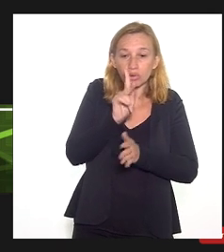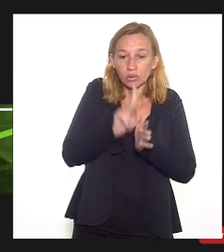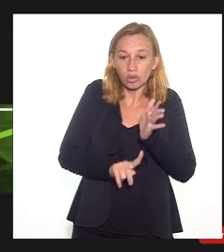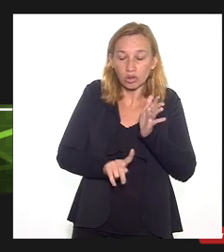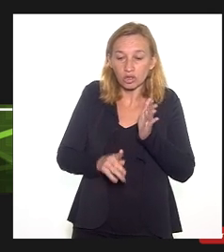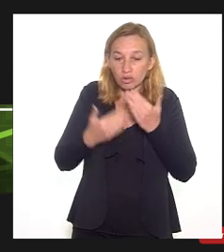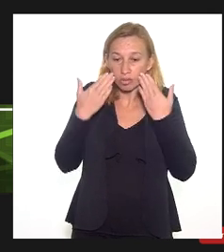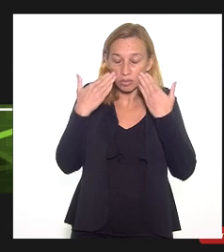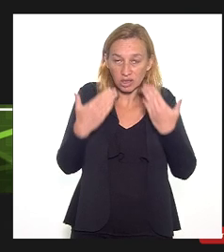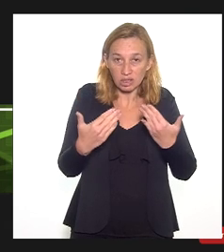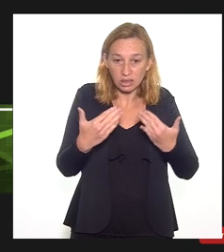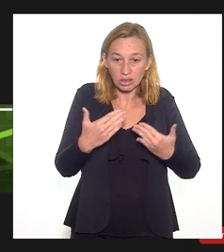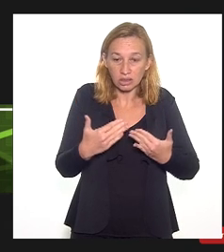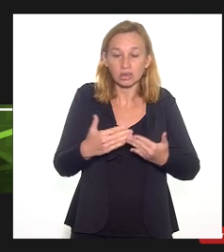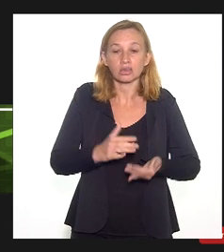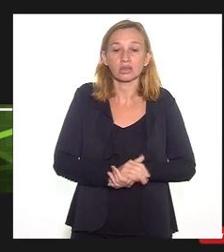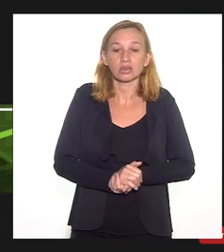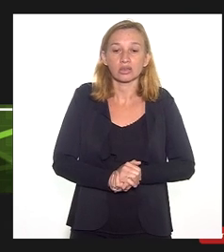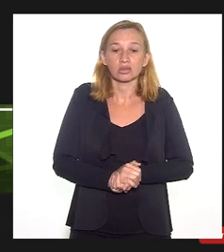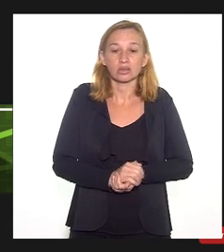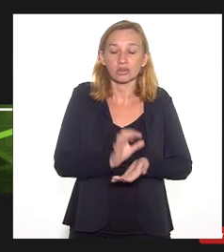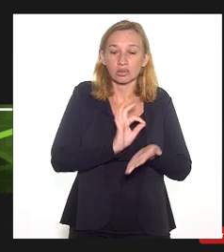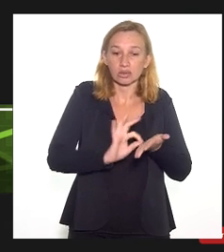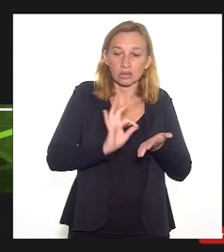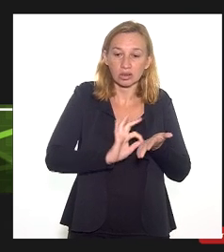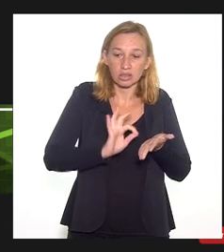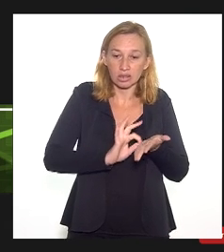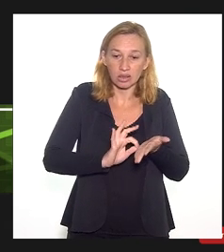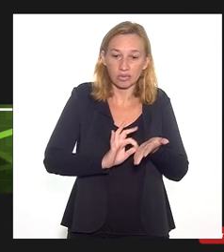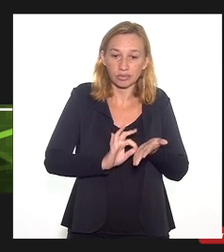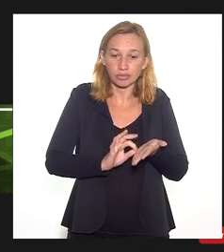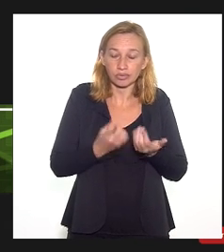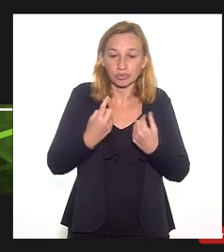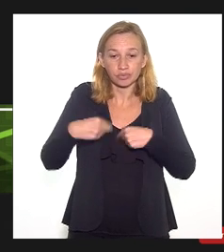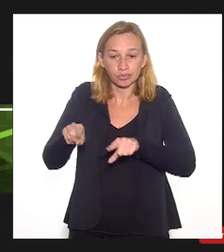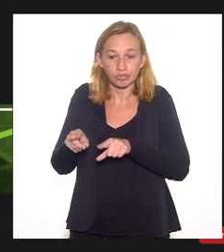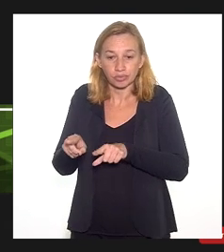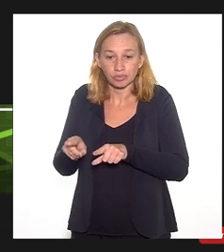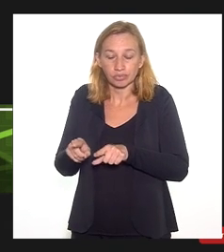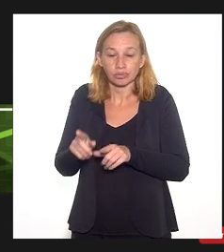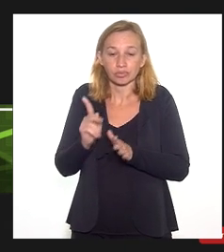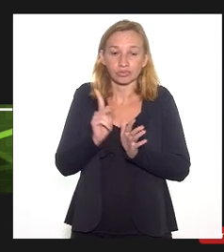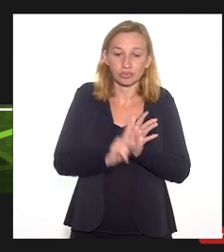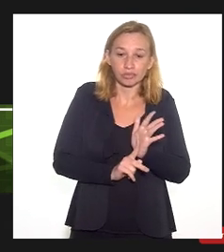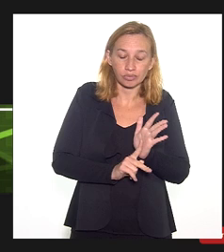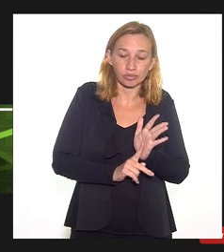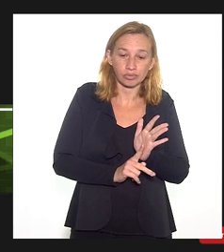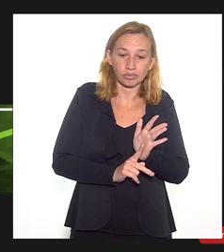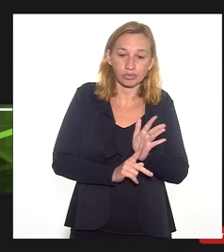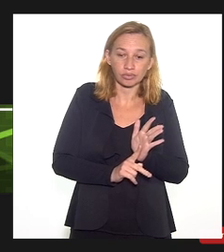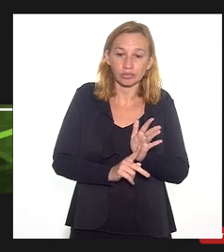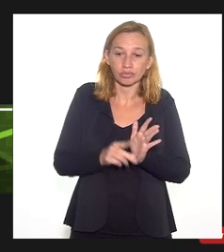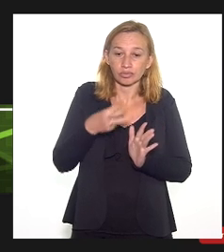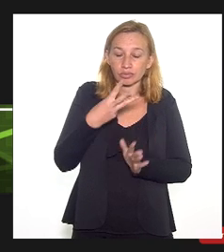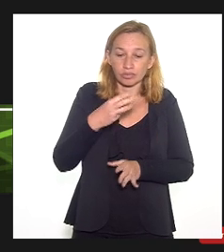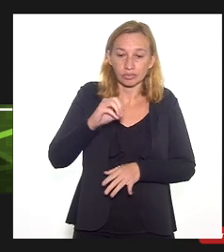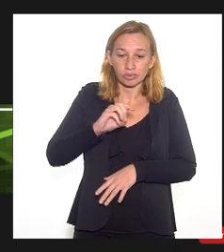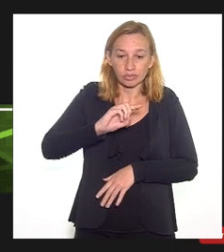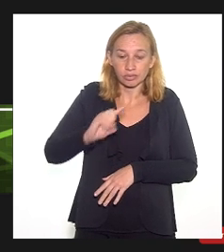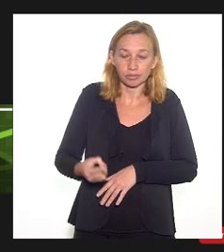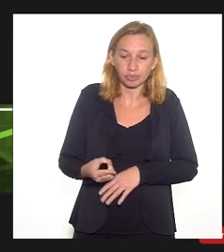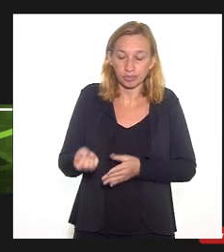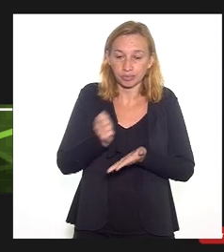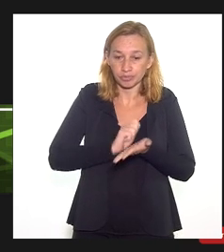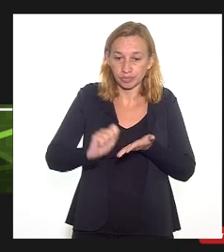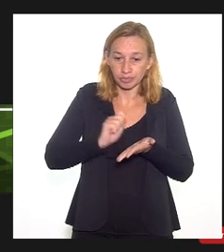foi apresentado lançamos um abaixo-assinado que conta atualmente com praticamente 30 mil assinaturas